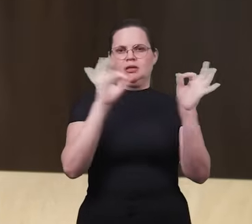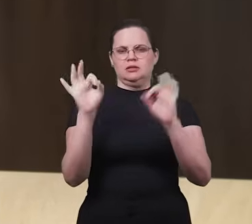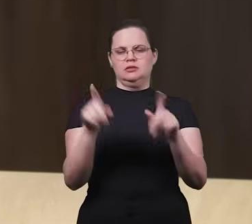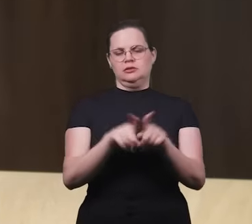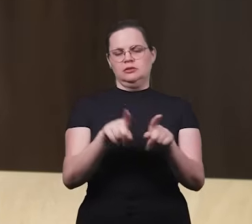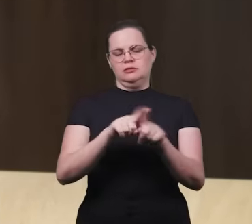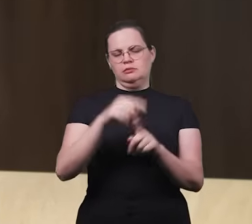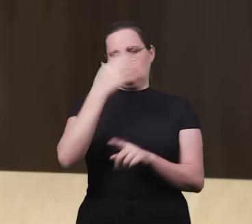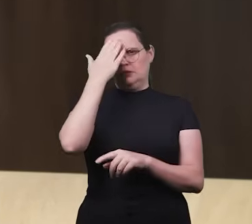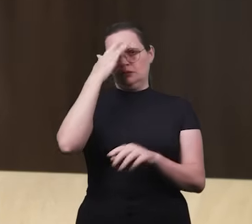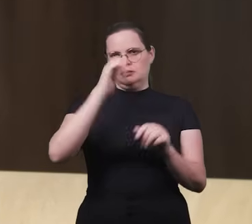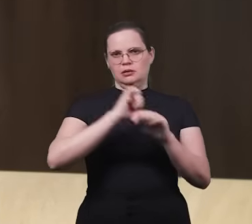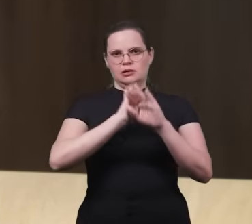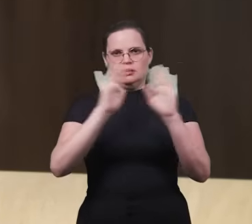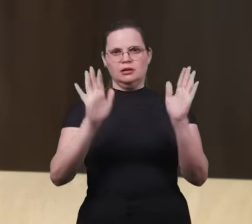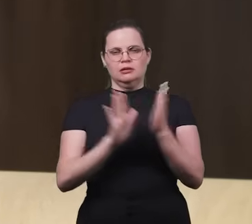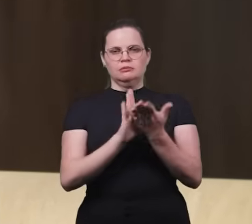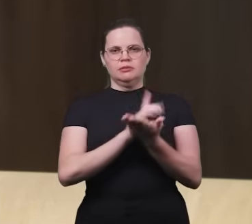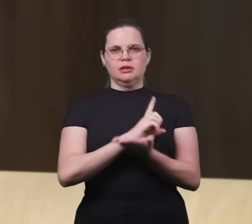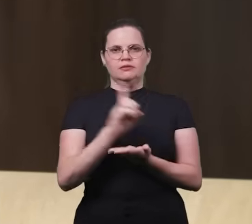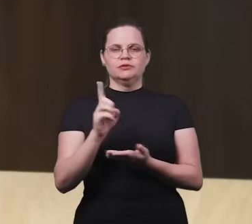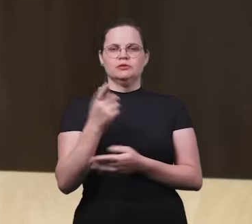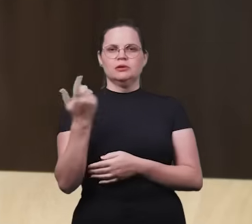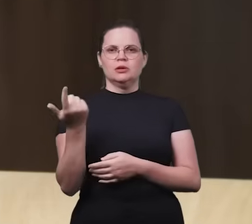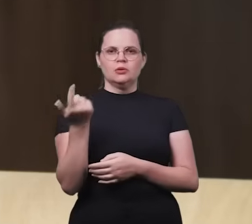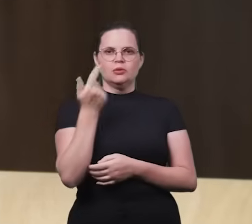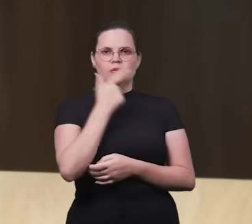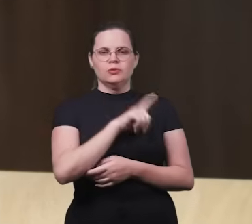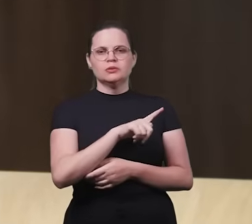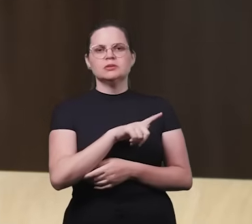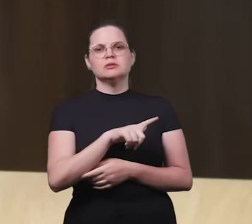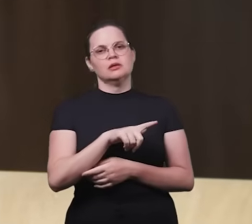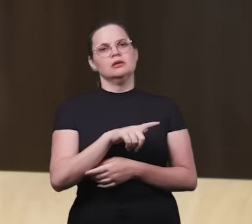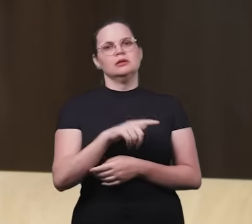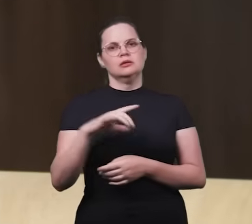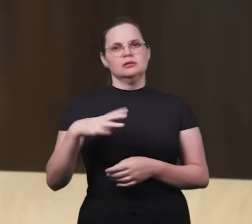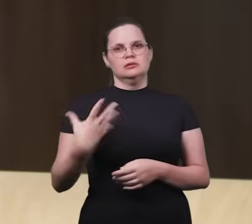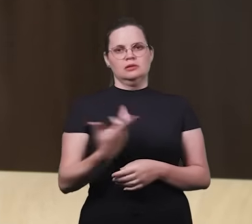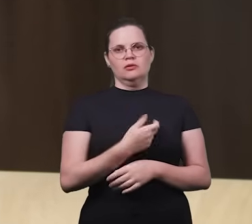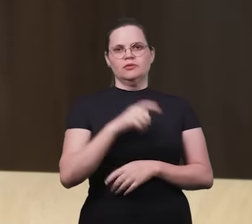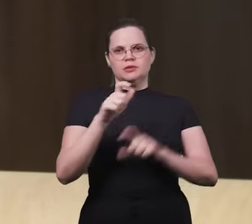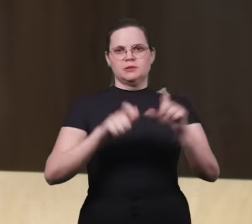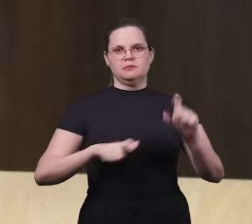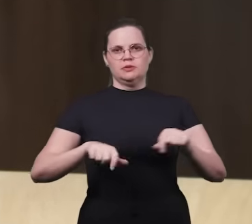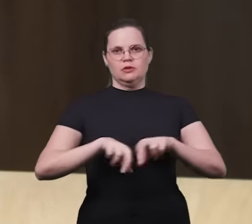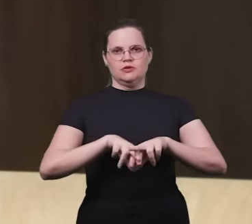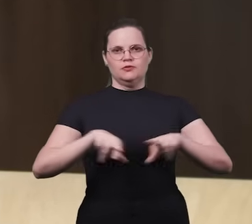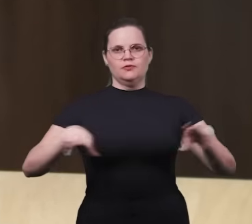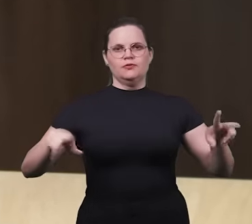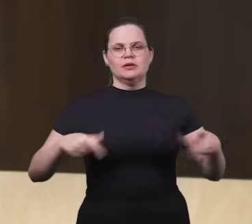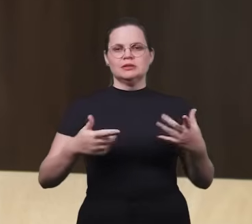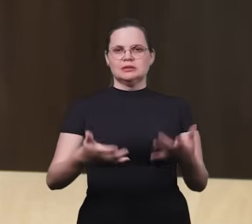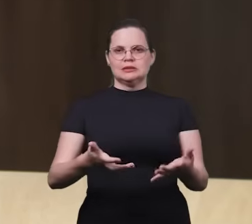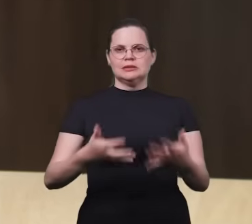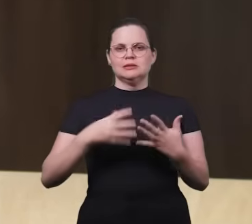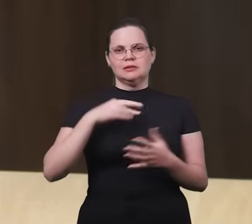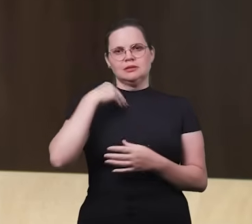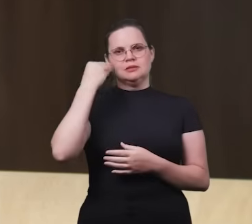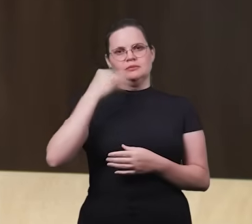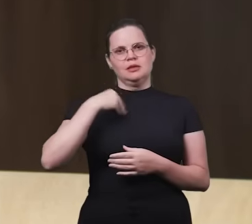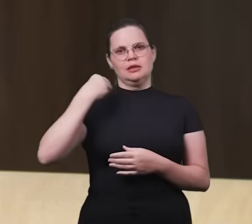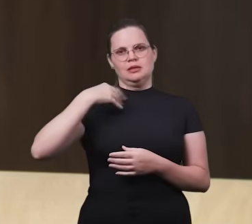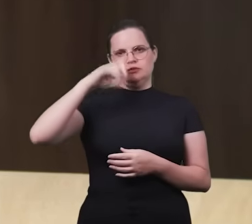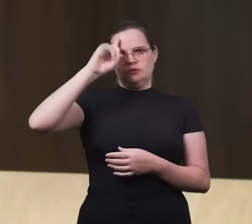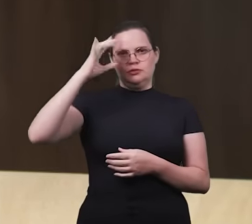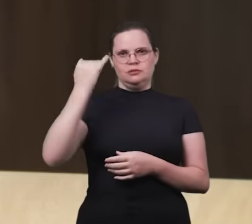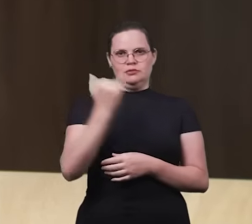assim a palavra de Deus ela possa alcançar muitas vidas que estão sedentas de ouvir a palavra de